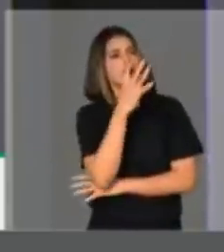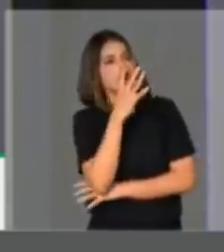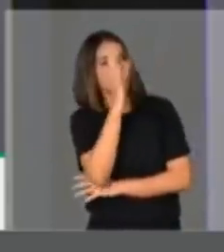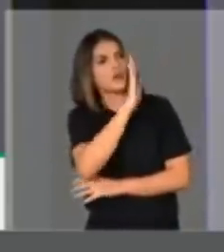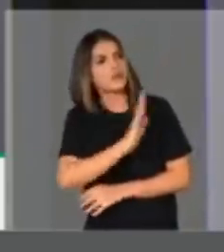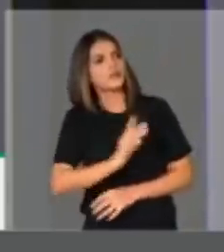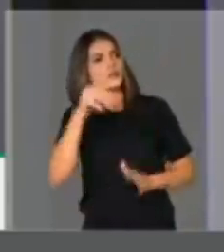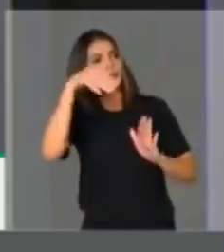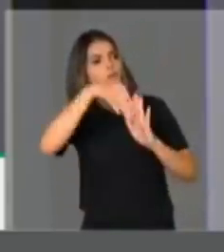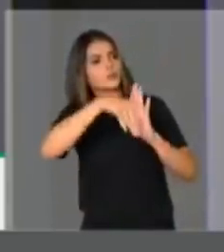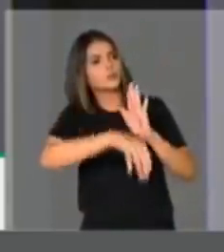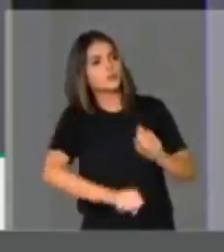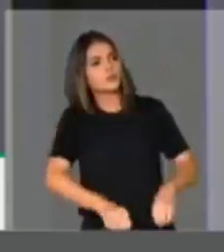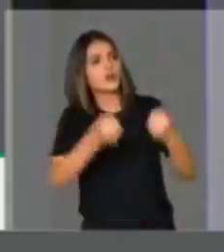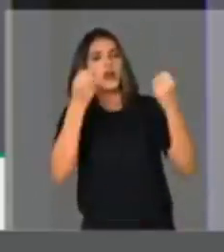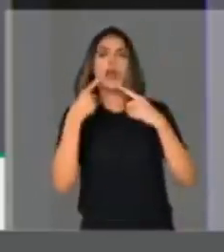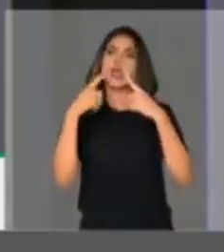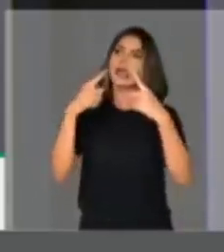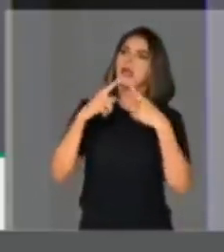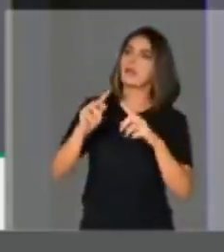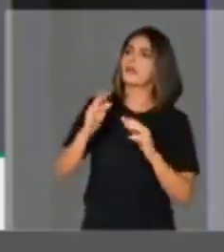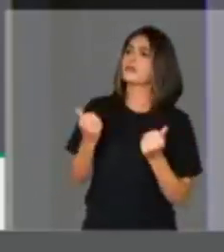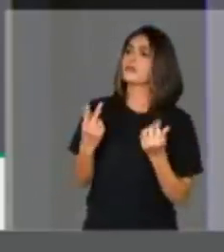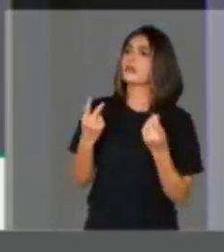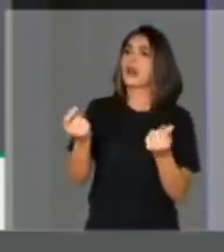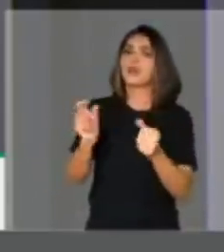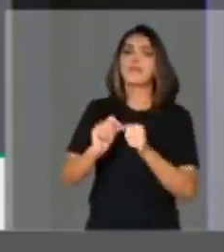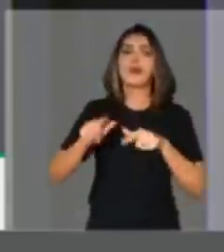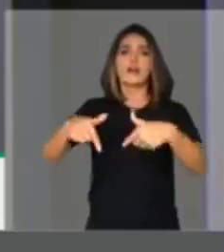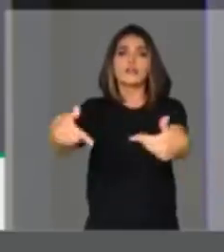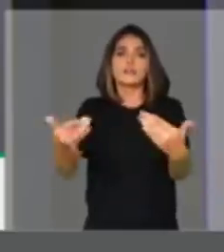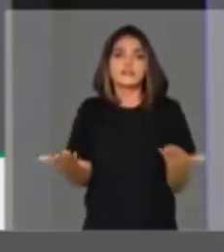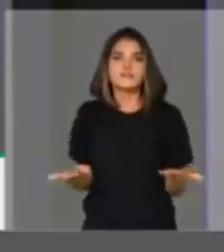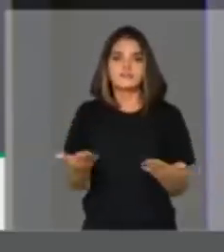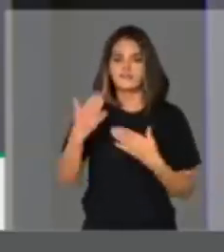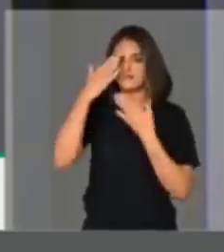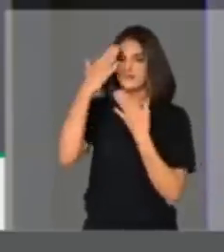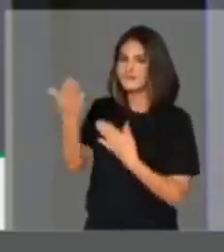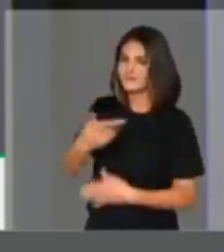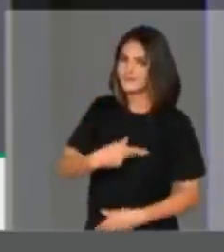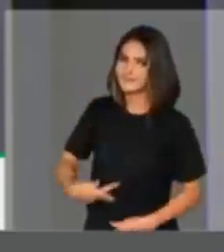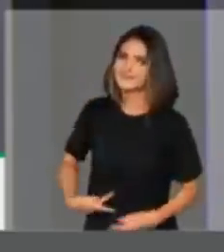afundar e vão continuar reclamando sem fazer absolutamente nada. Obrigado, senhor presidente.